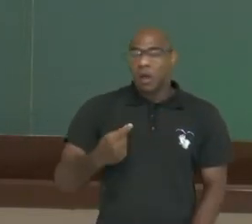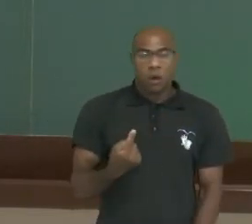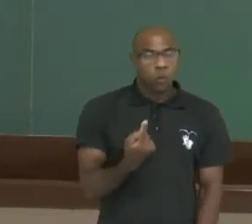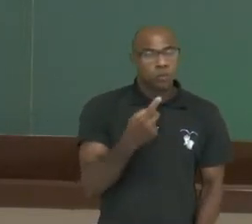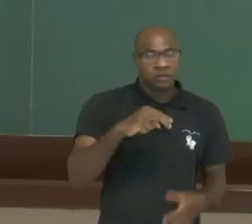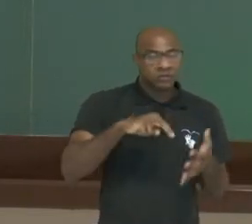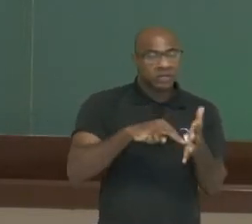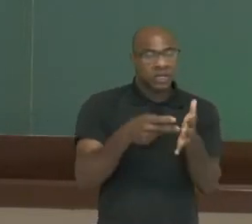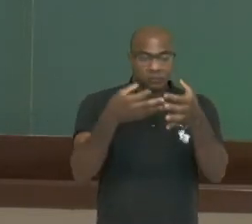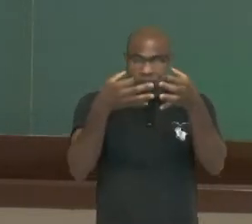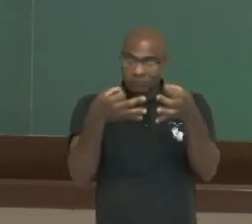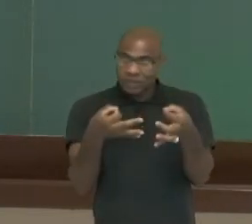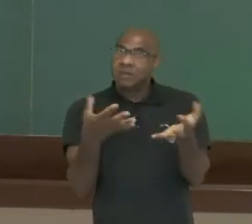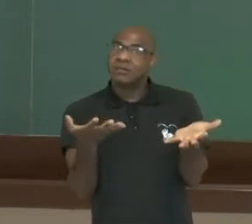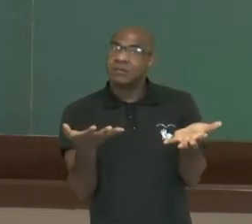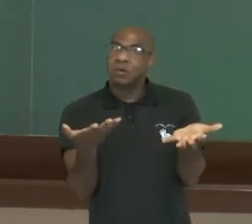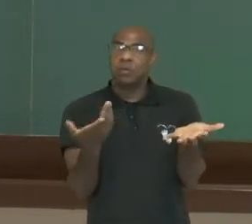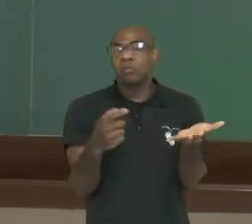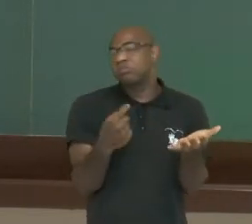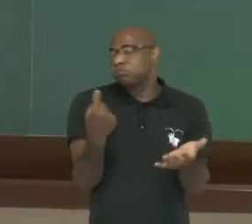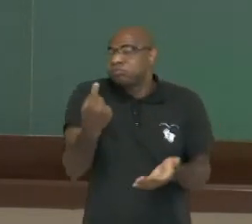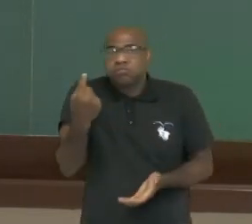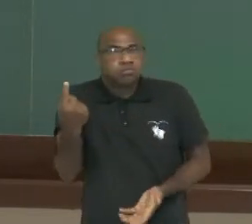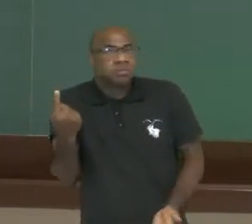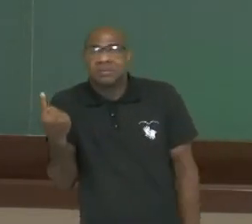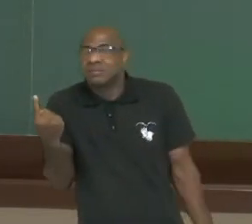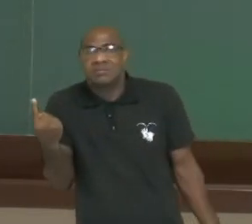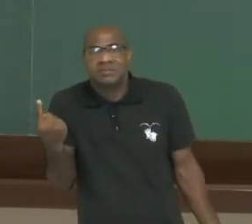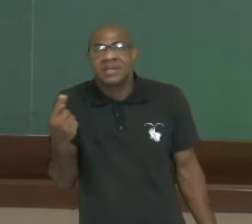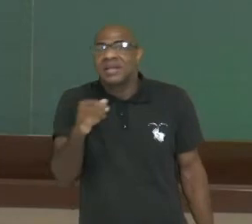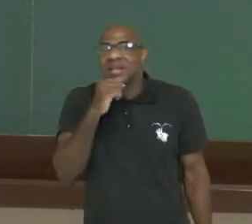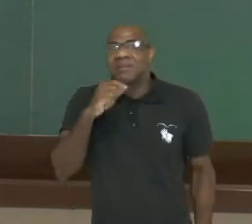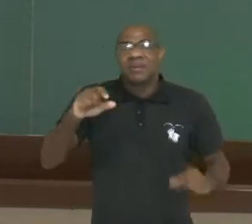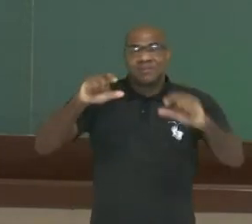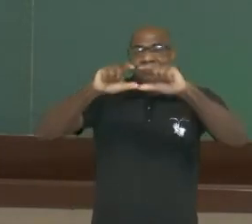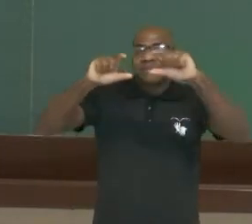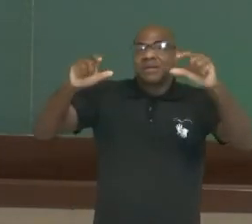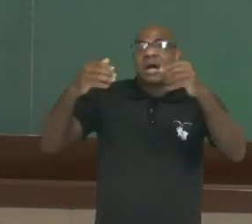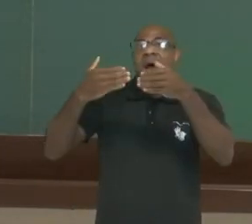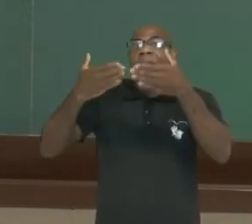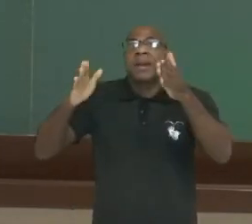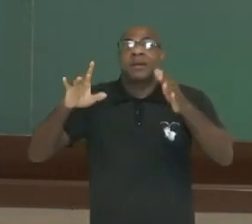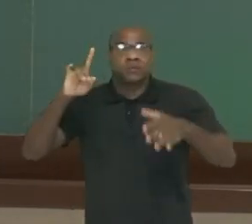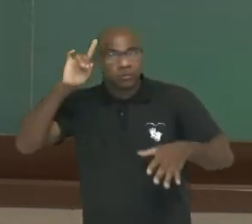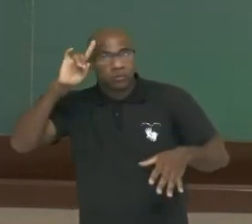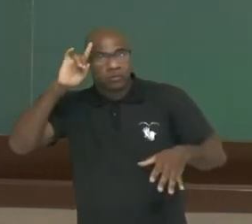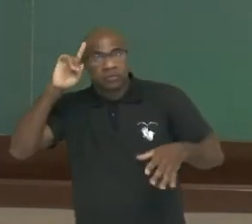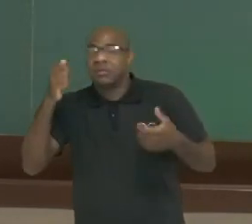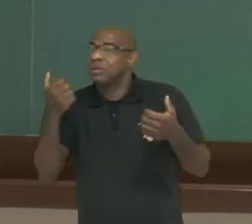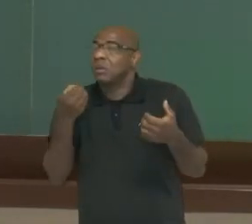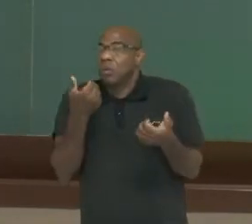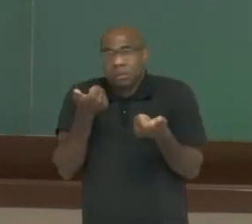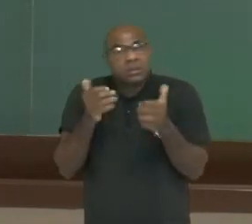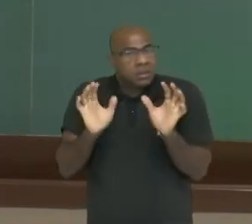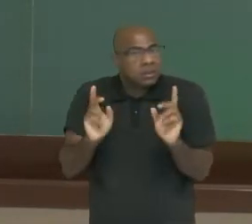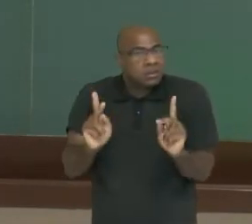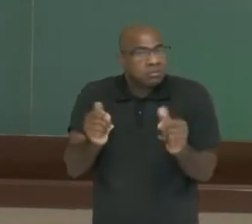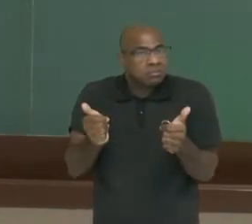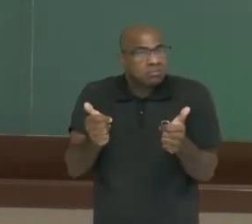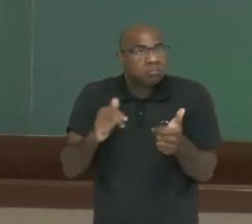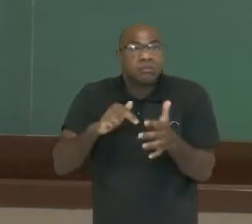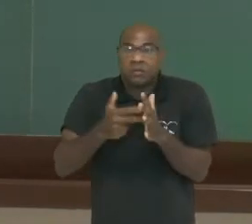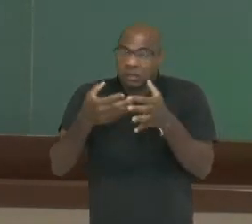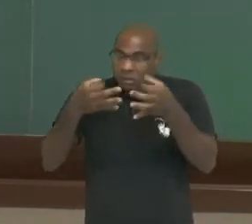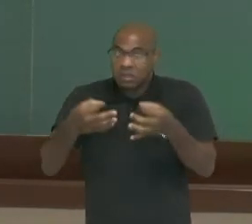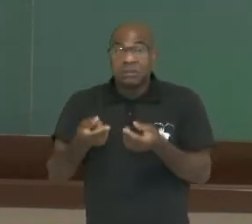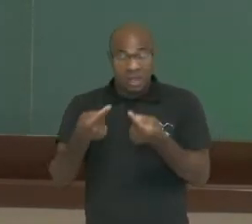ou sentidos isolados, como a gente viu aqui. Na placa nós temos abertos os dias, fechou, eu tenho o sentido completo.